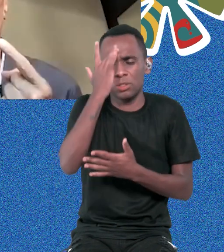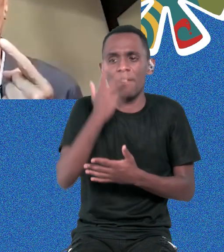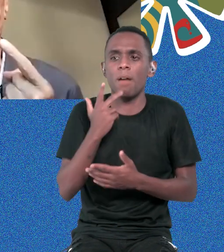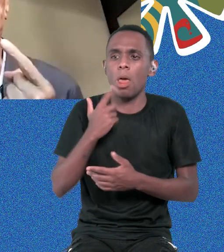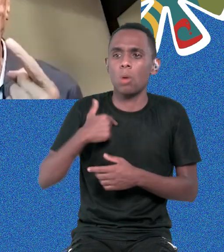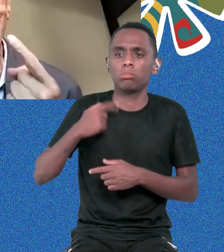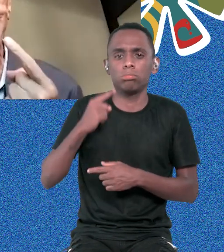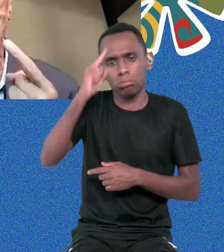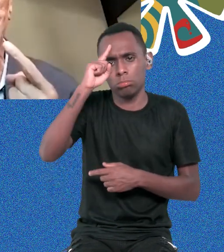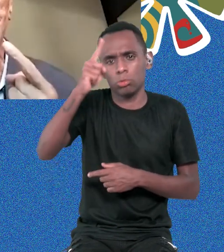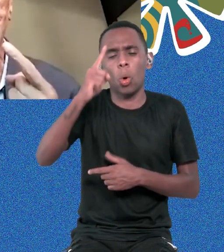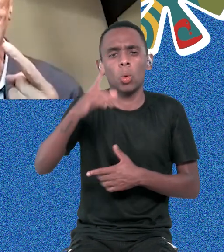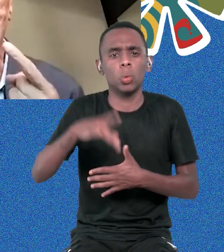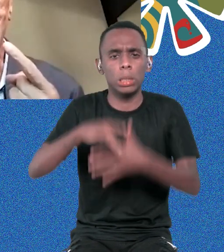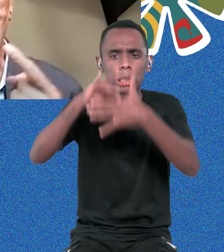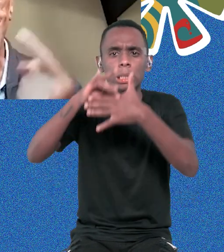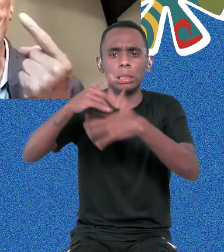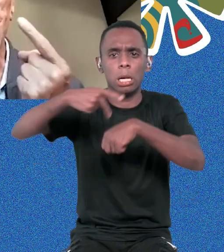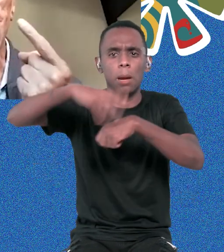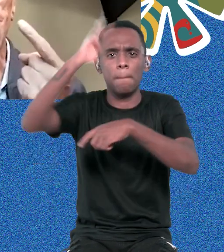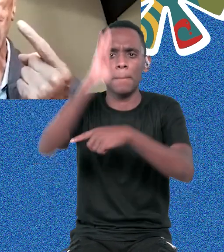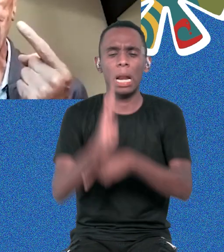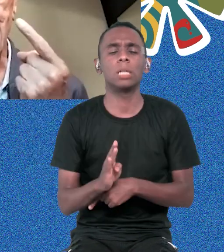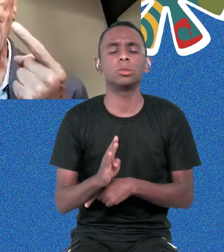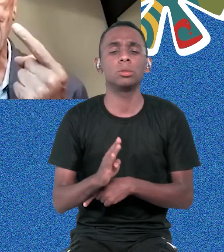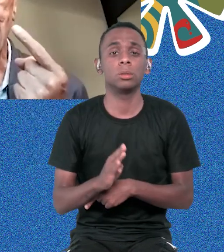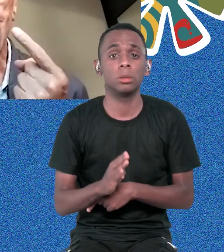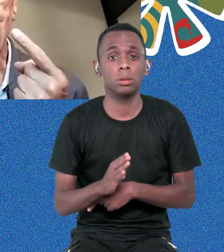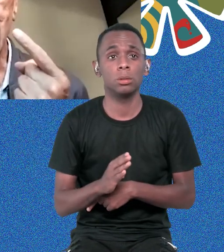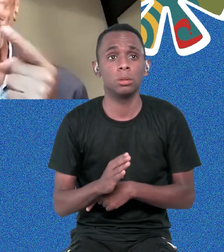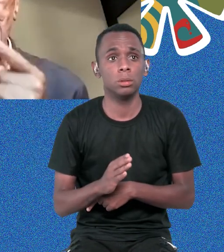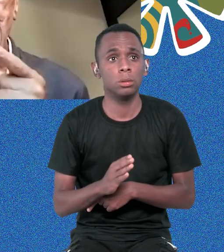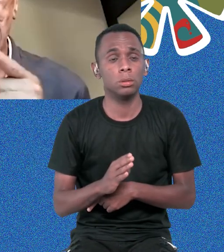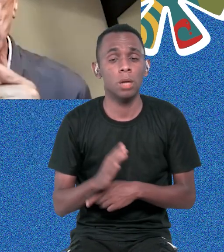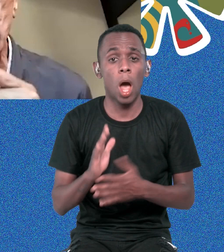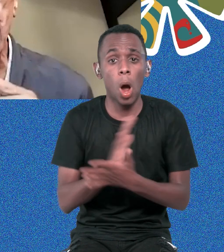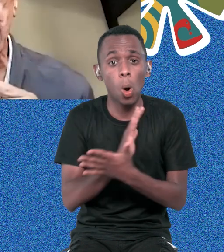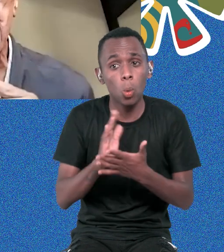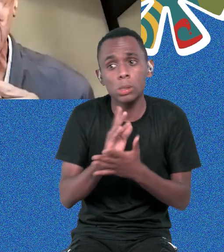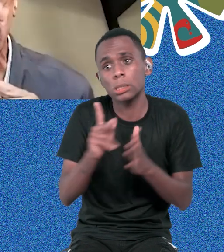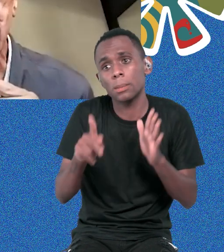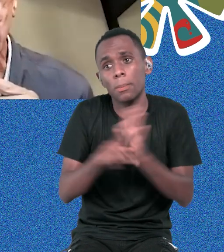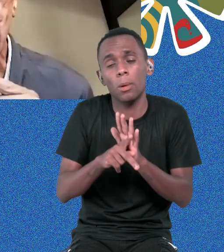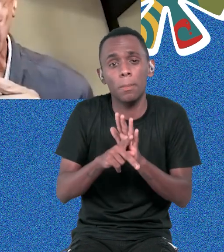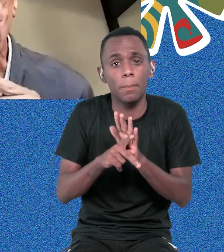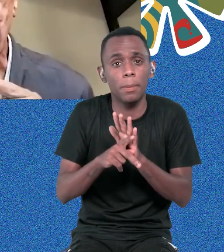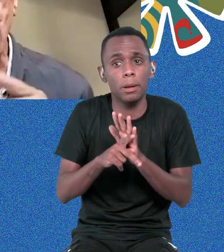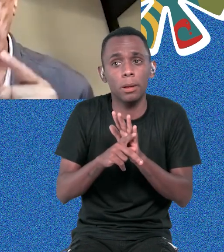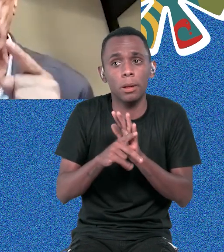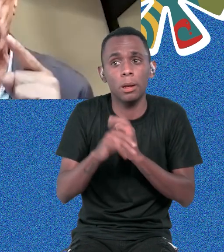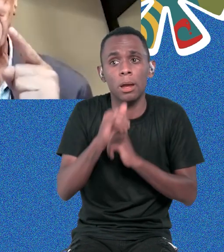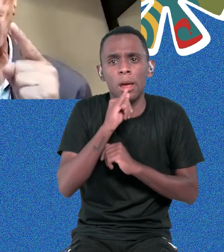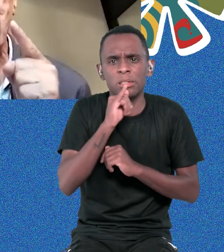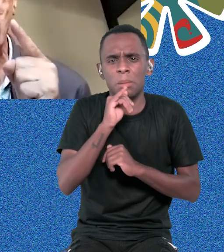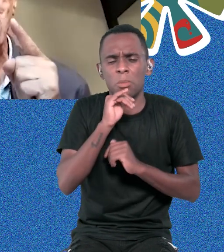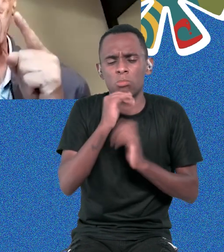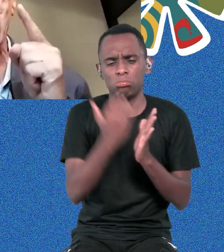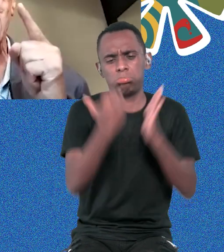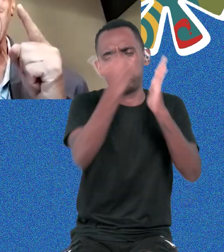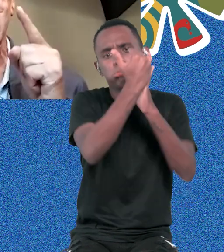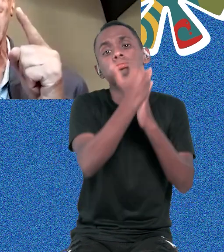dono da nação eram quem? Nem sequer as mulheres. Era o